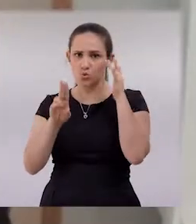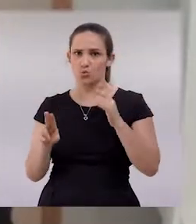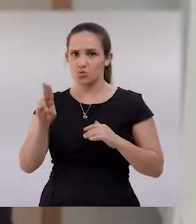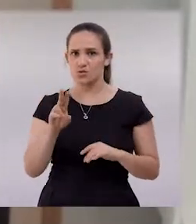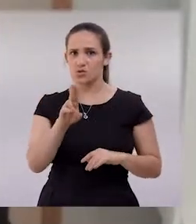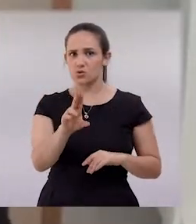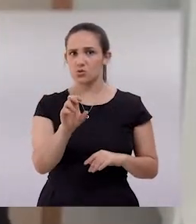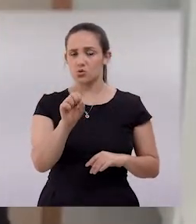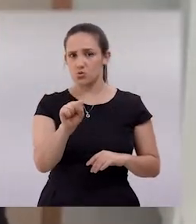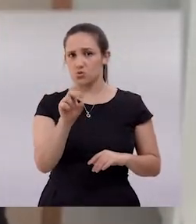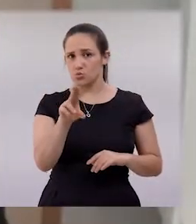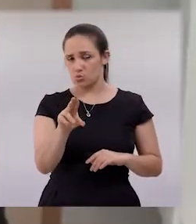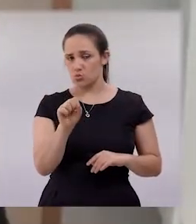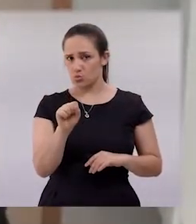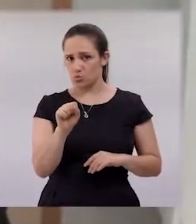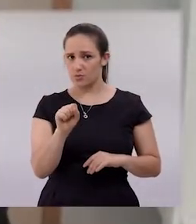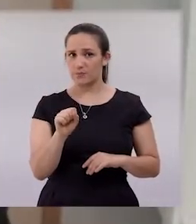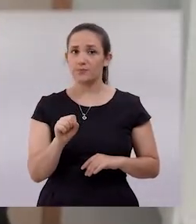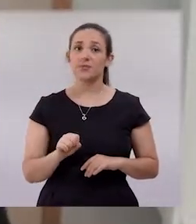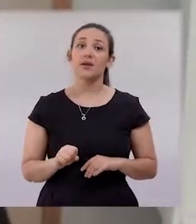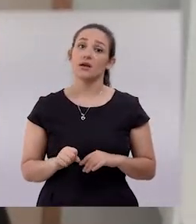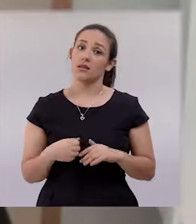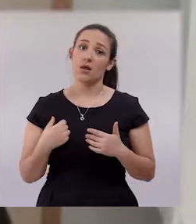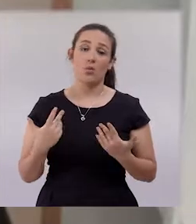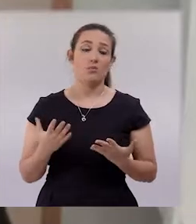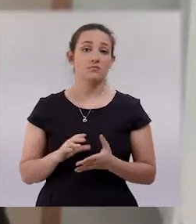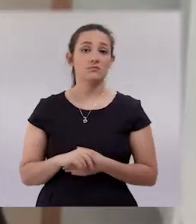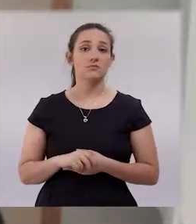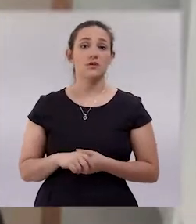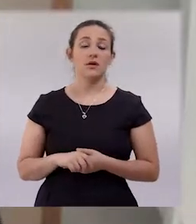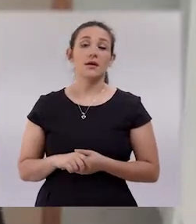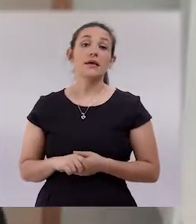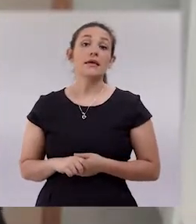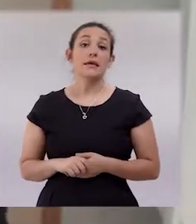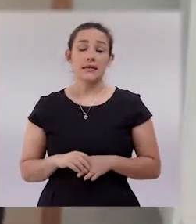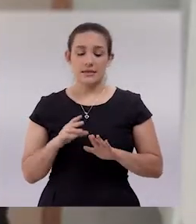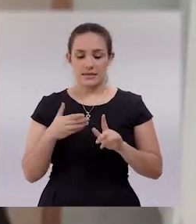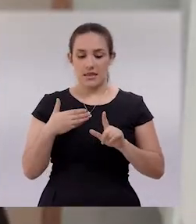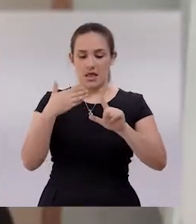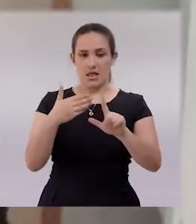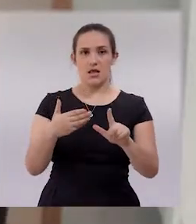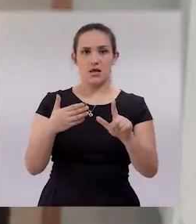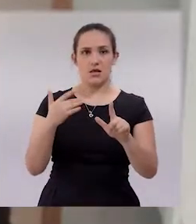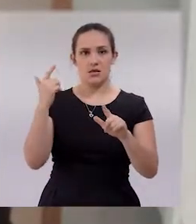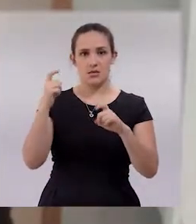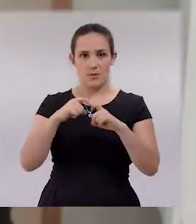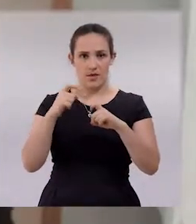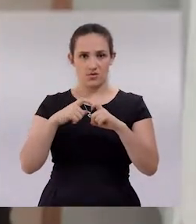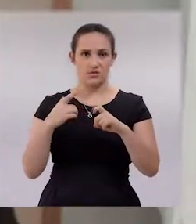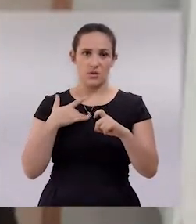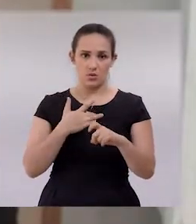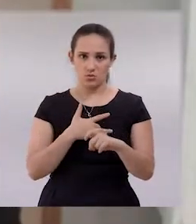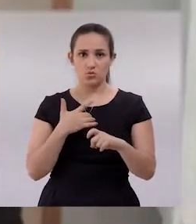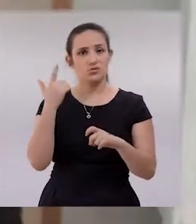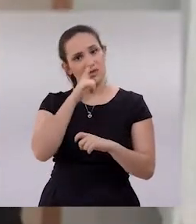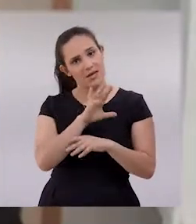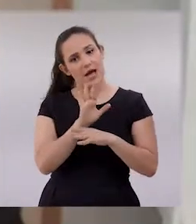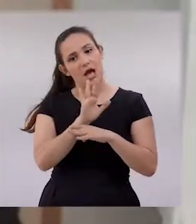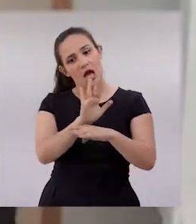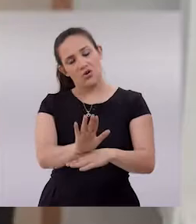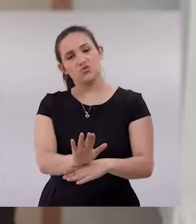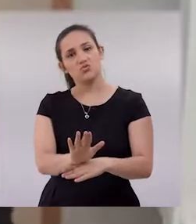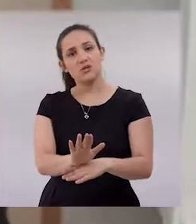75% dos indivíduos, dos brasileiros. E não só isso, a telesaúde ela pode ajudar a